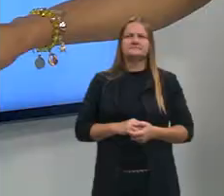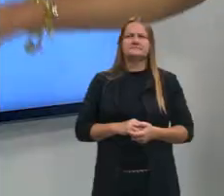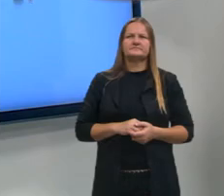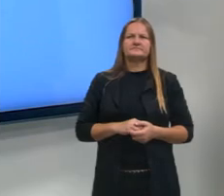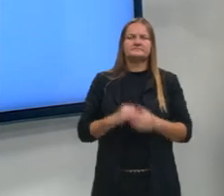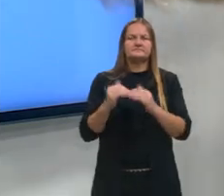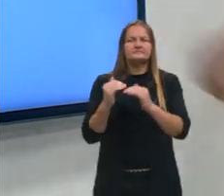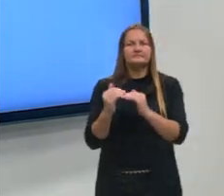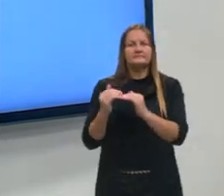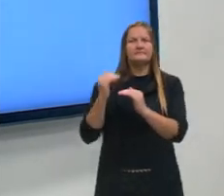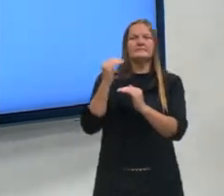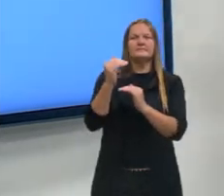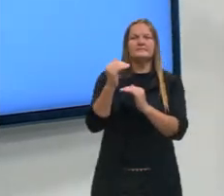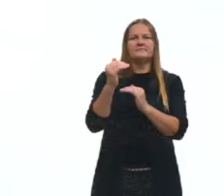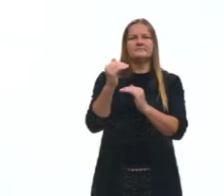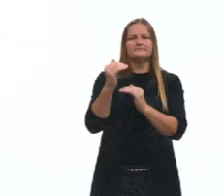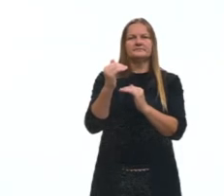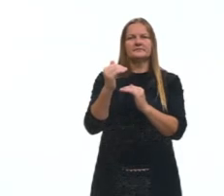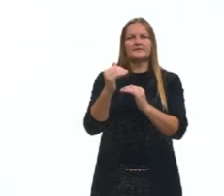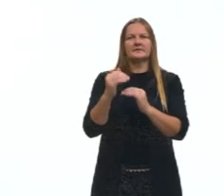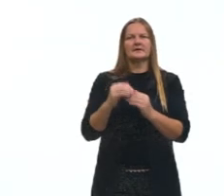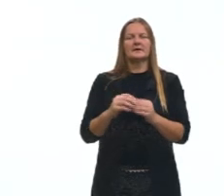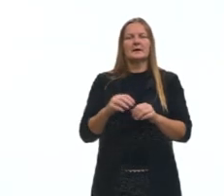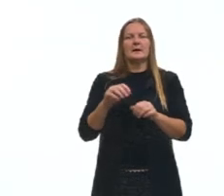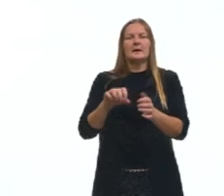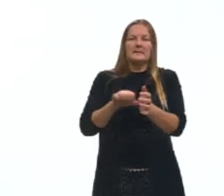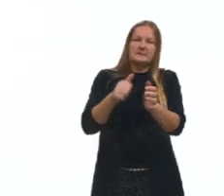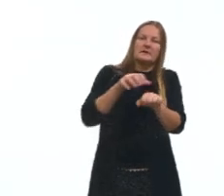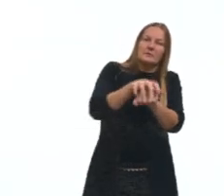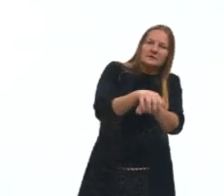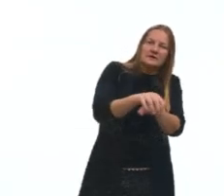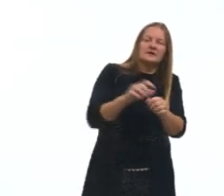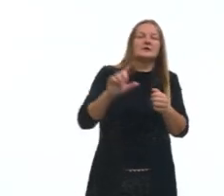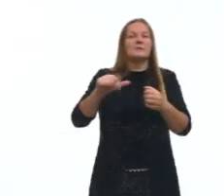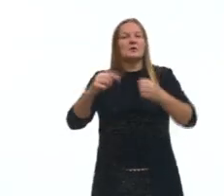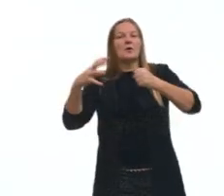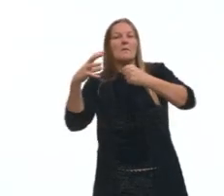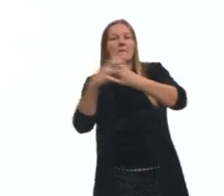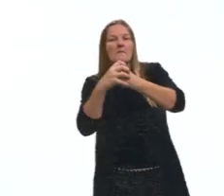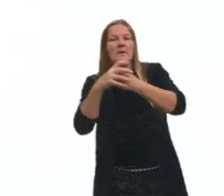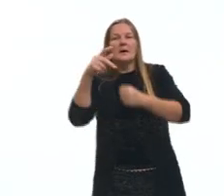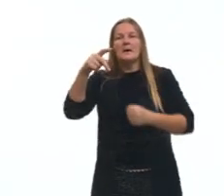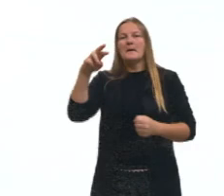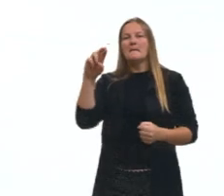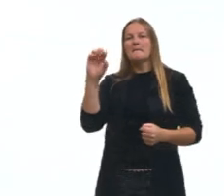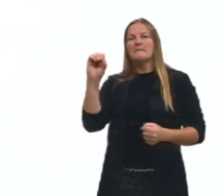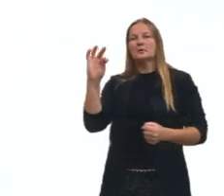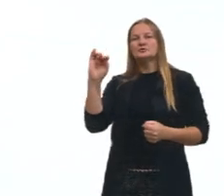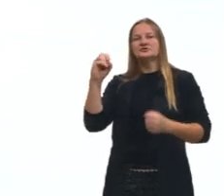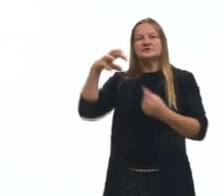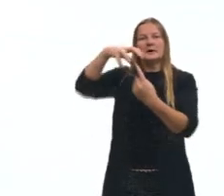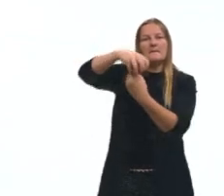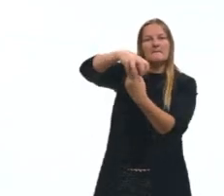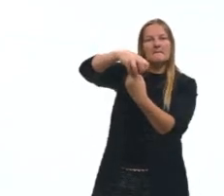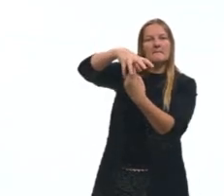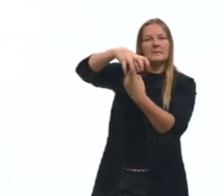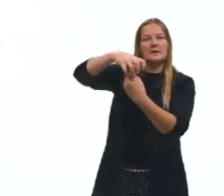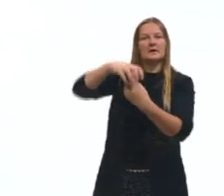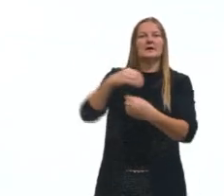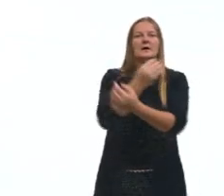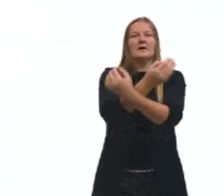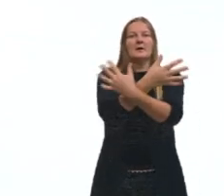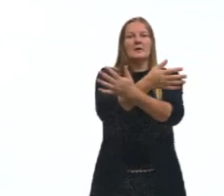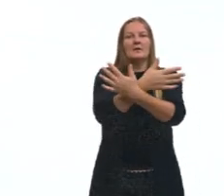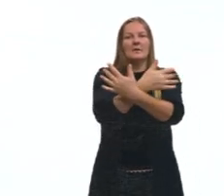evolução em ordem de evolução depois o reino Protista reino fungi e plante